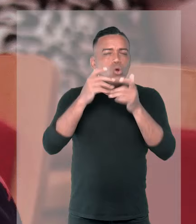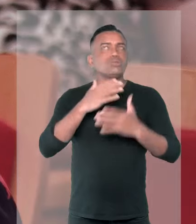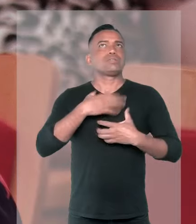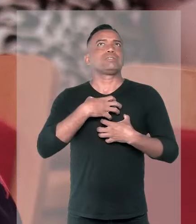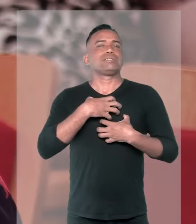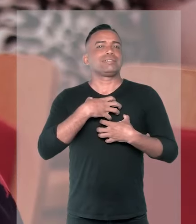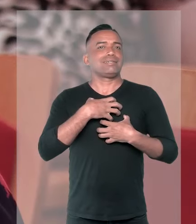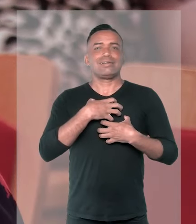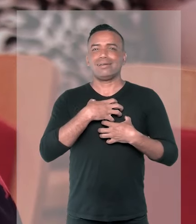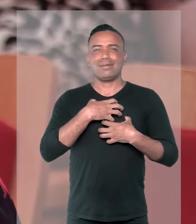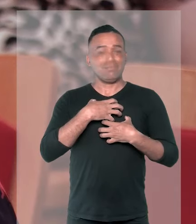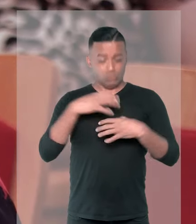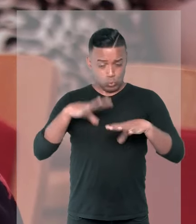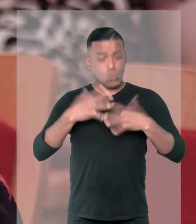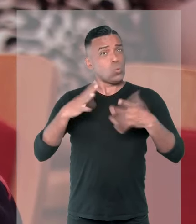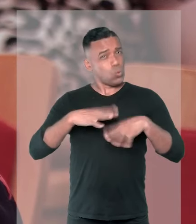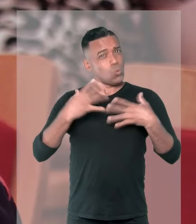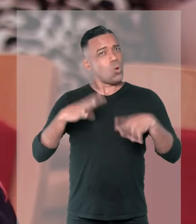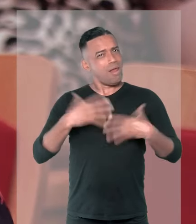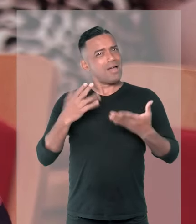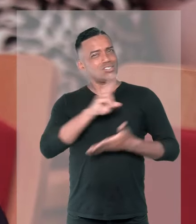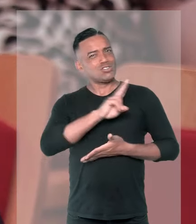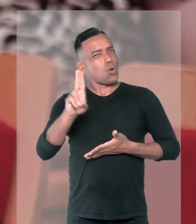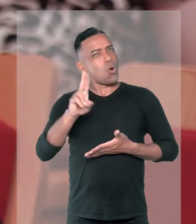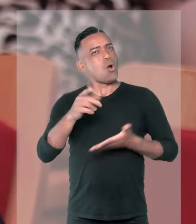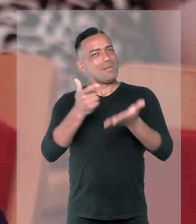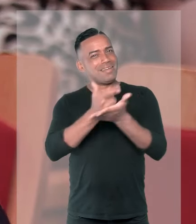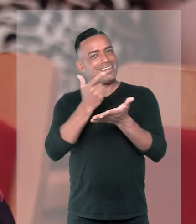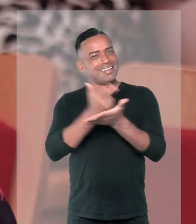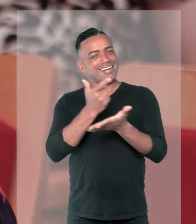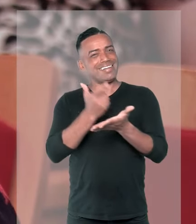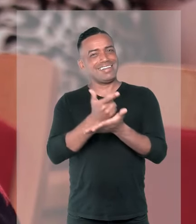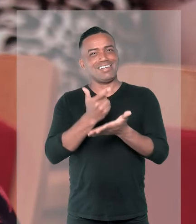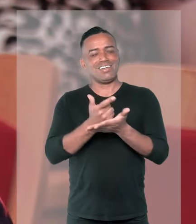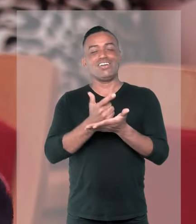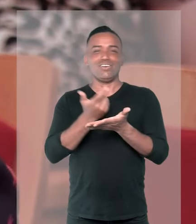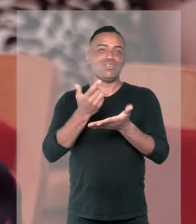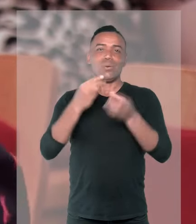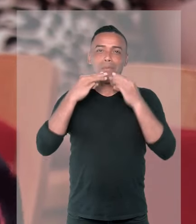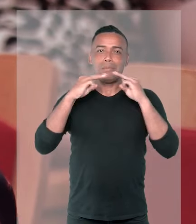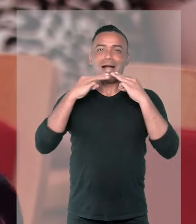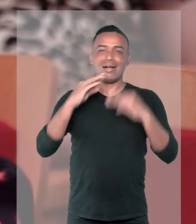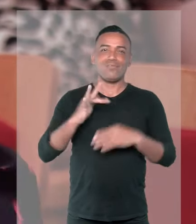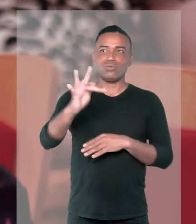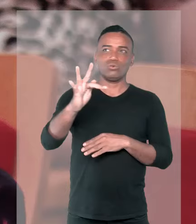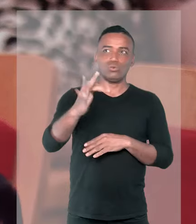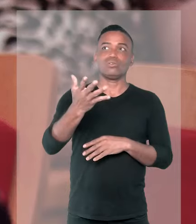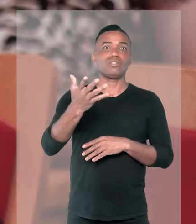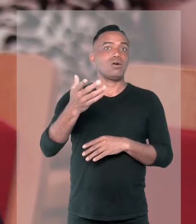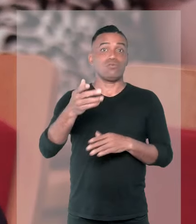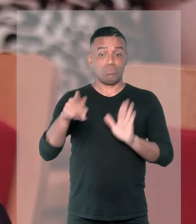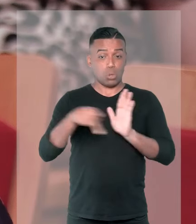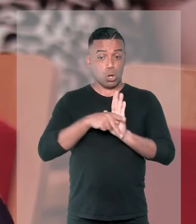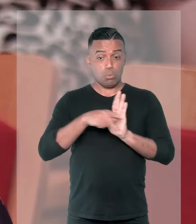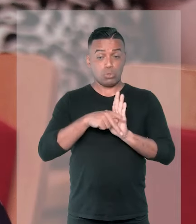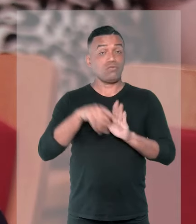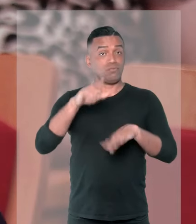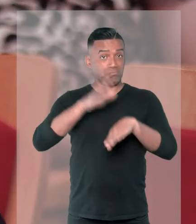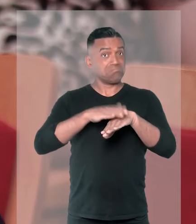achei muito atrevido até eh principalmente considerando e de onde ele partiu de você né